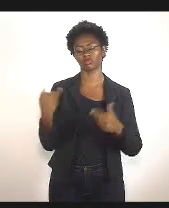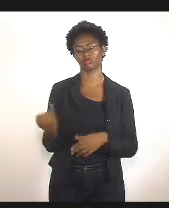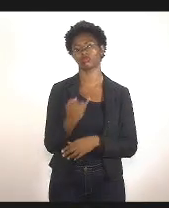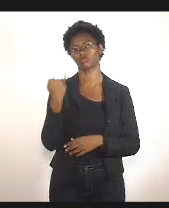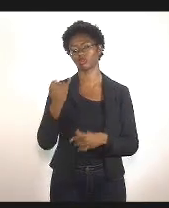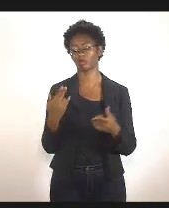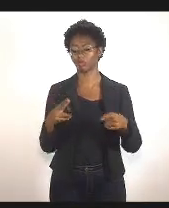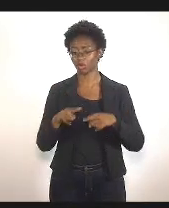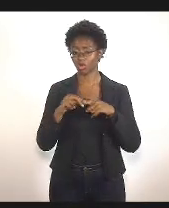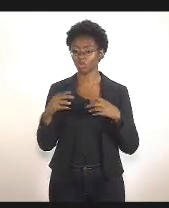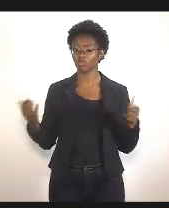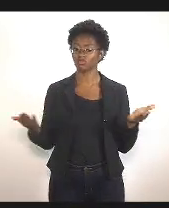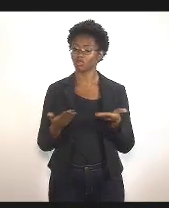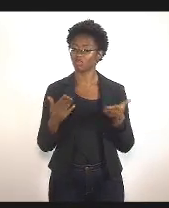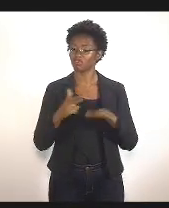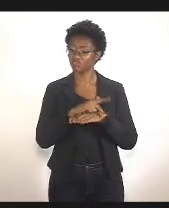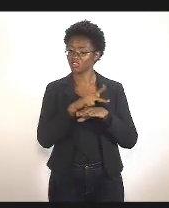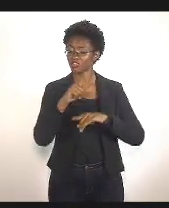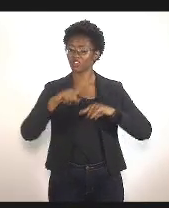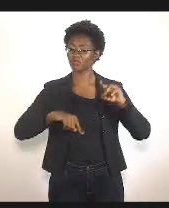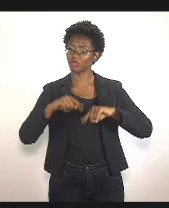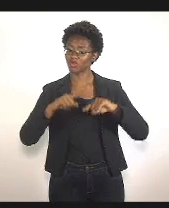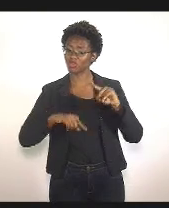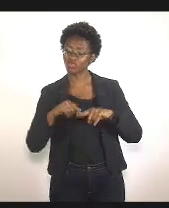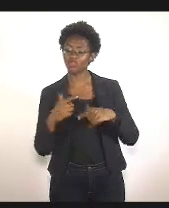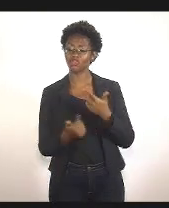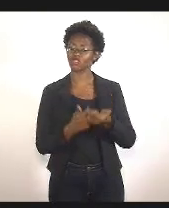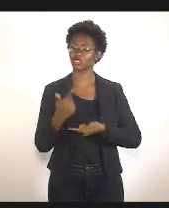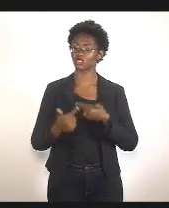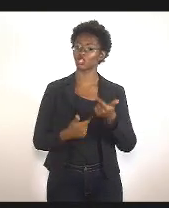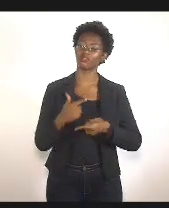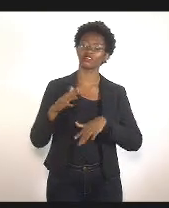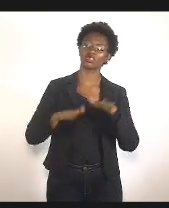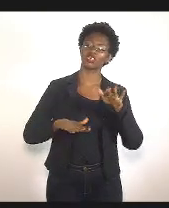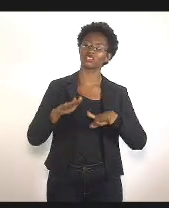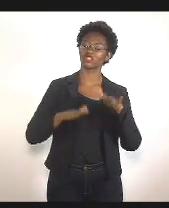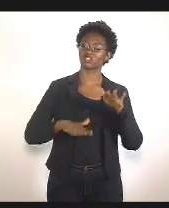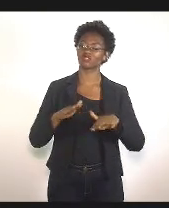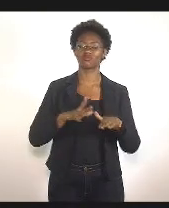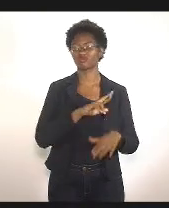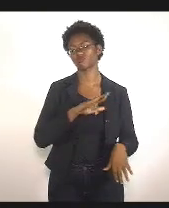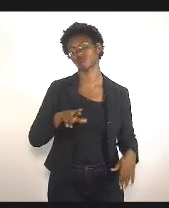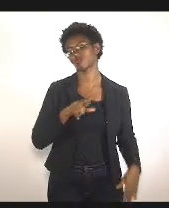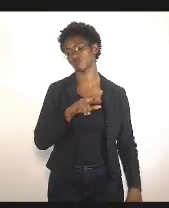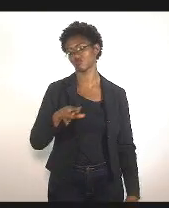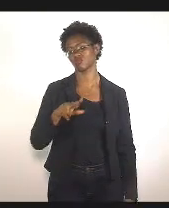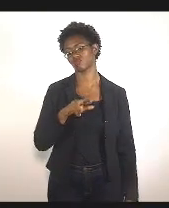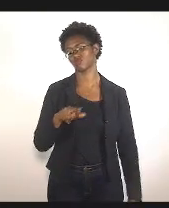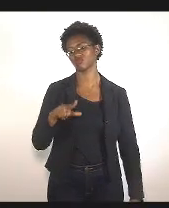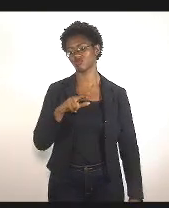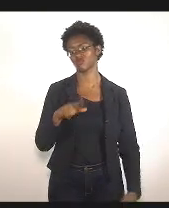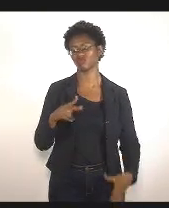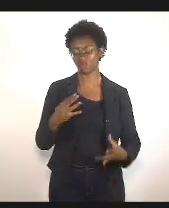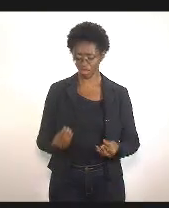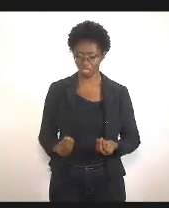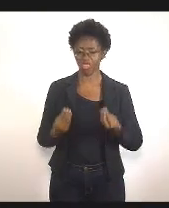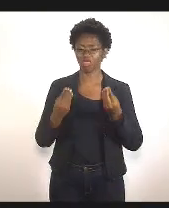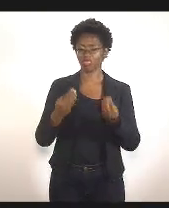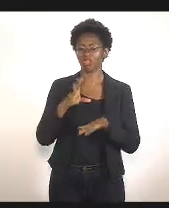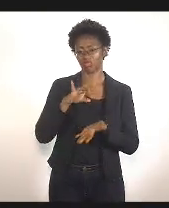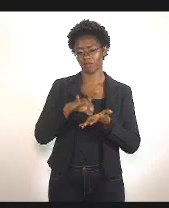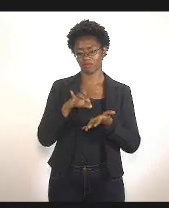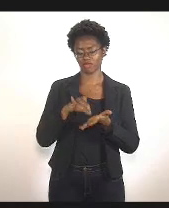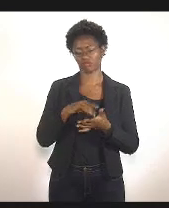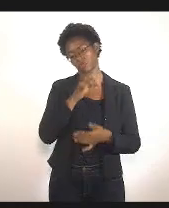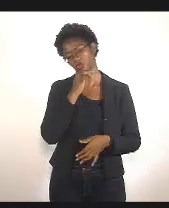dia a gente tem diversos produtos e serviços que muitas vezes não são necessariamente fornecidos por meio físico.